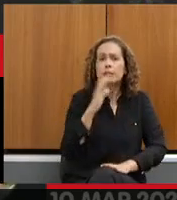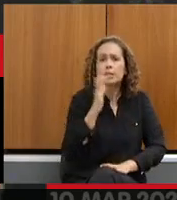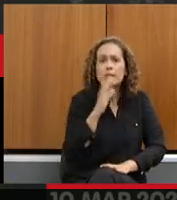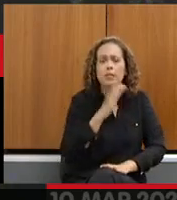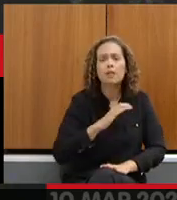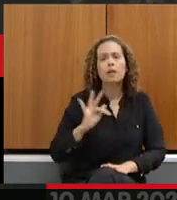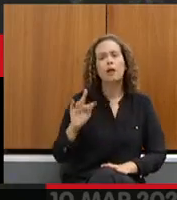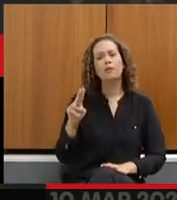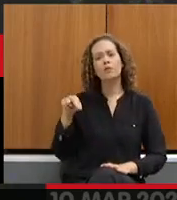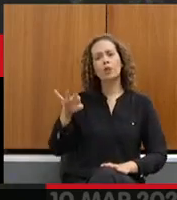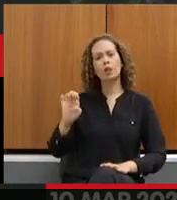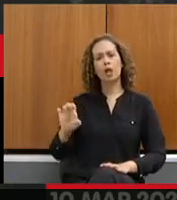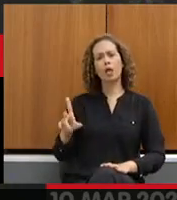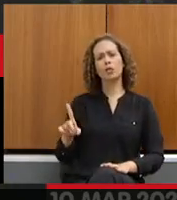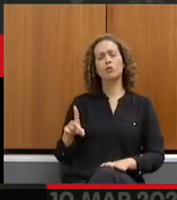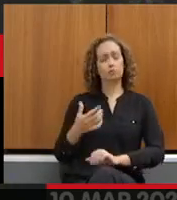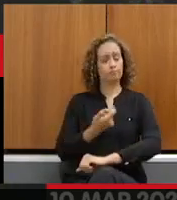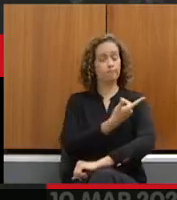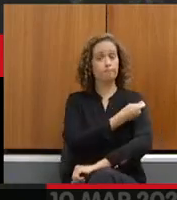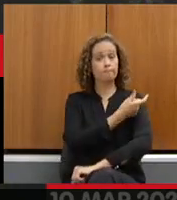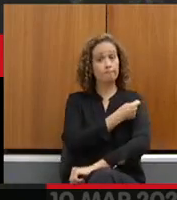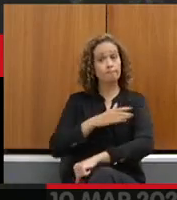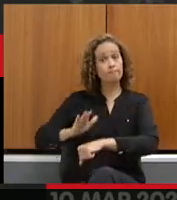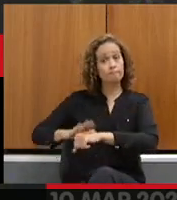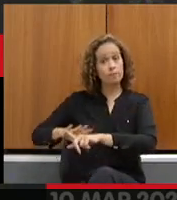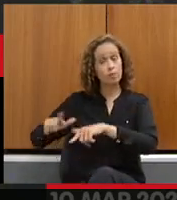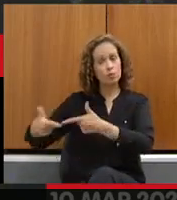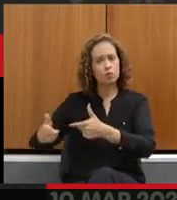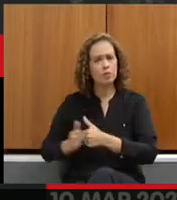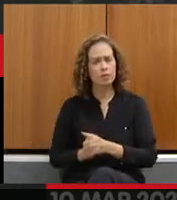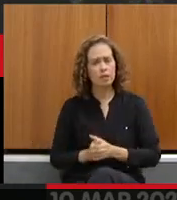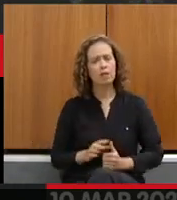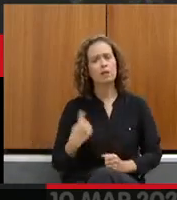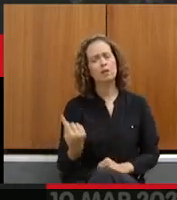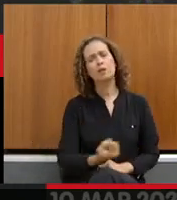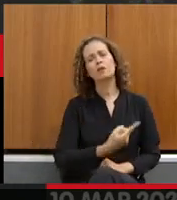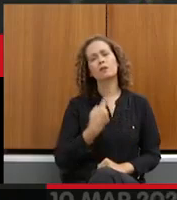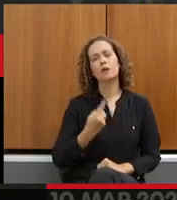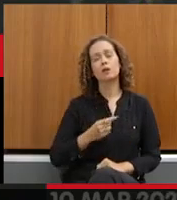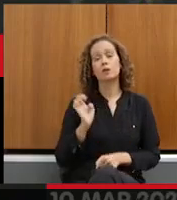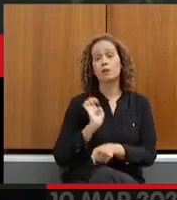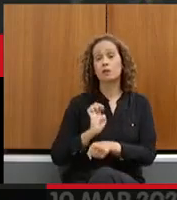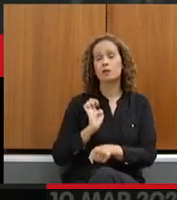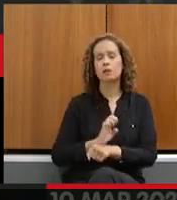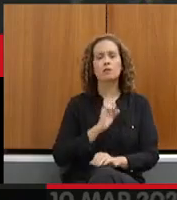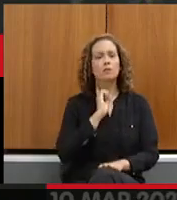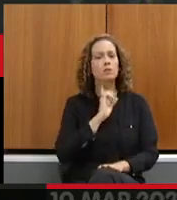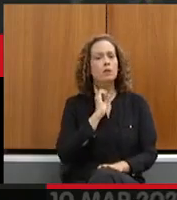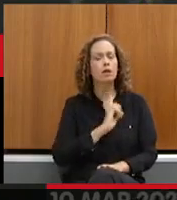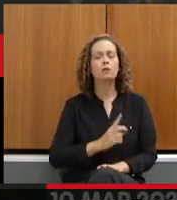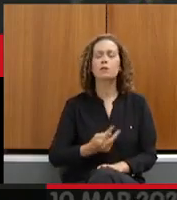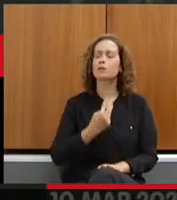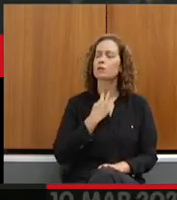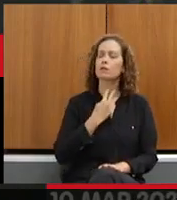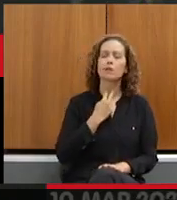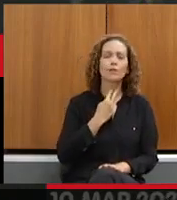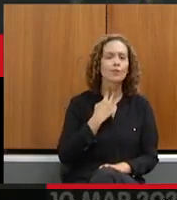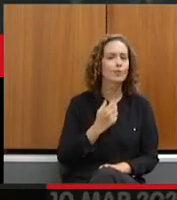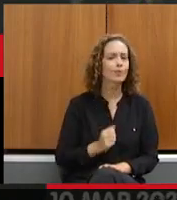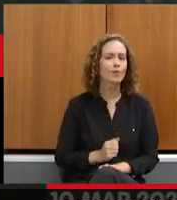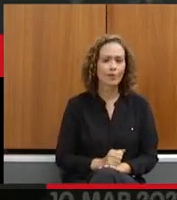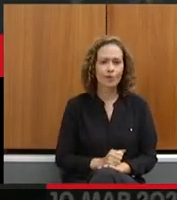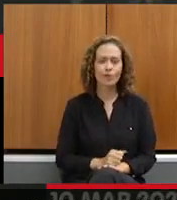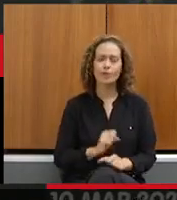deixar no segundo plano o protagonismo que deveria ser nosso o nosso estado de Minas Gerais não pode abrir mão desse protagonismo que é dele